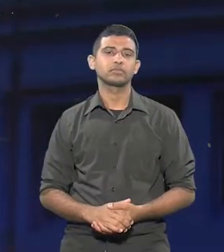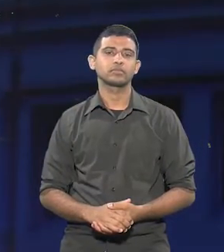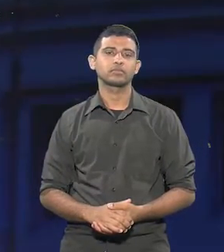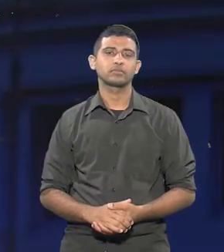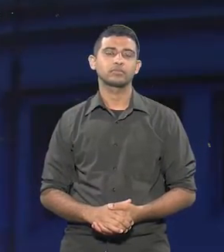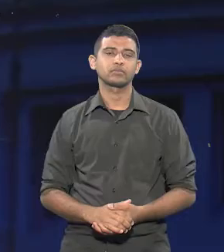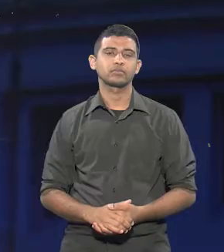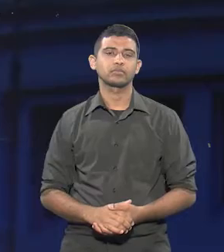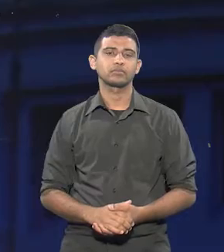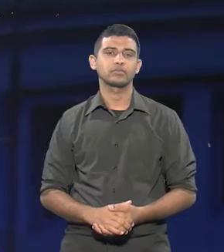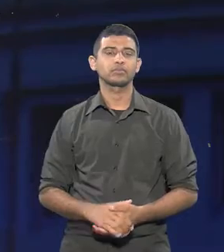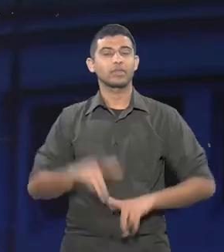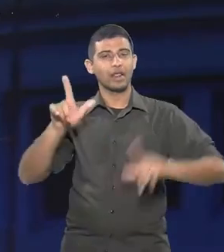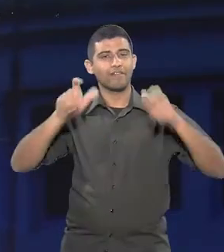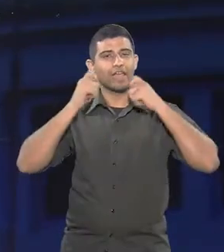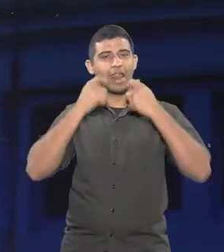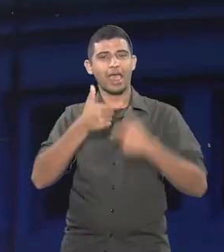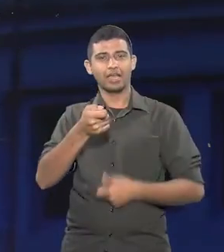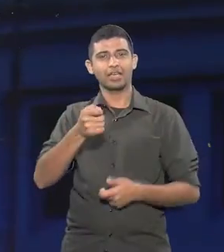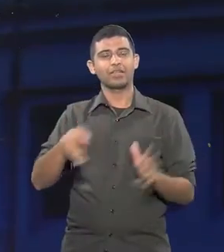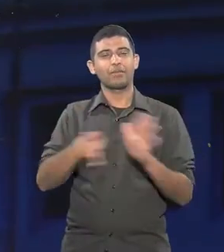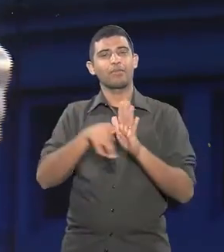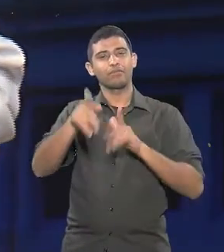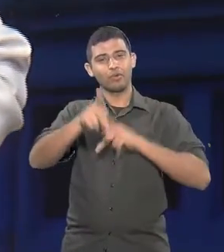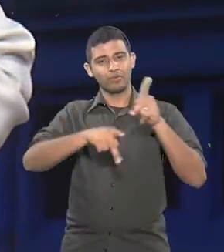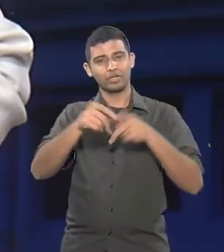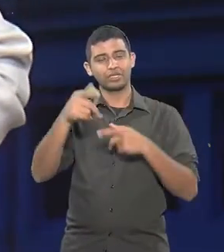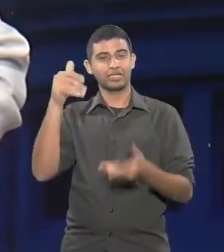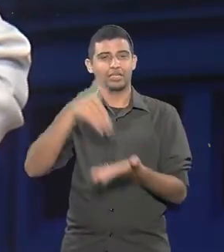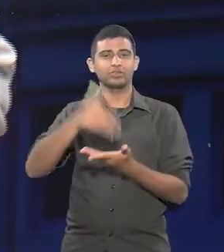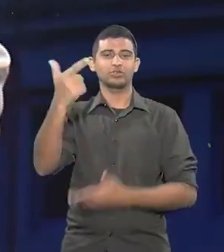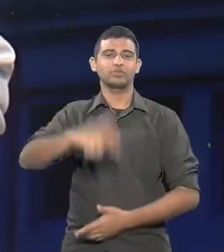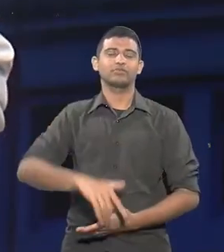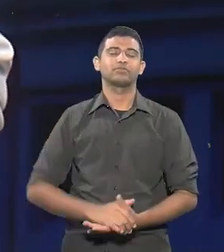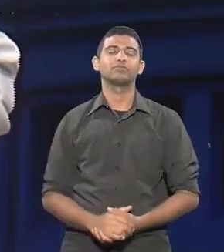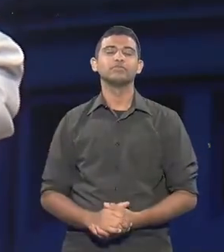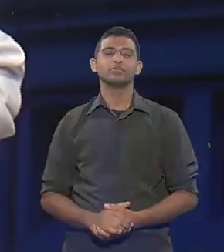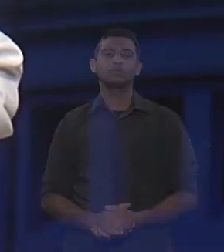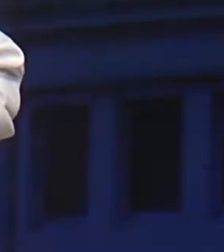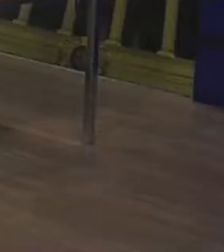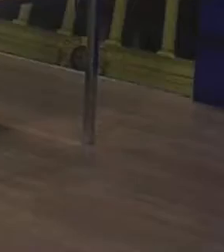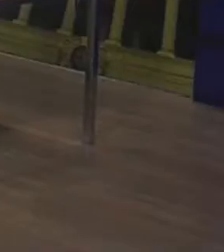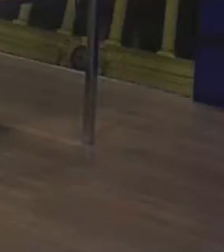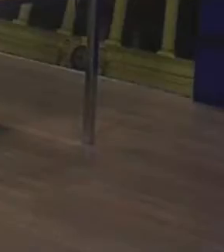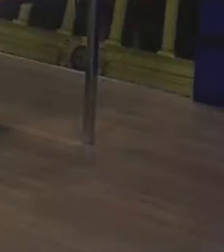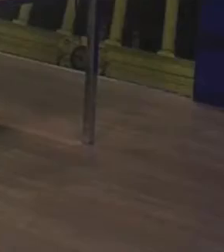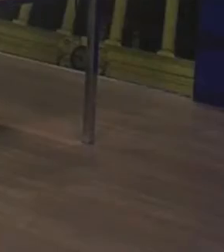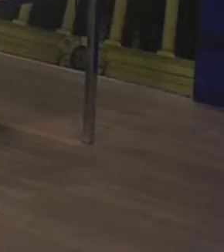www.alerj.rj.gov.br. TV Alerj, o canal do povo. Até a próxima.